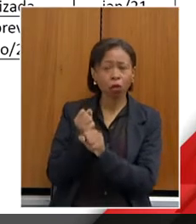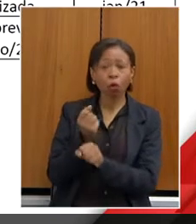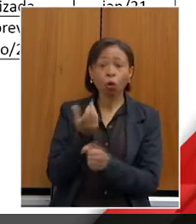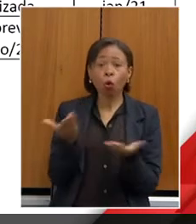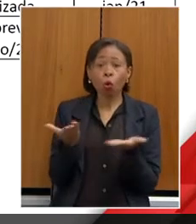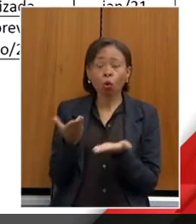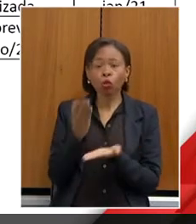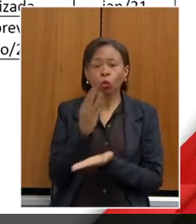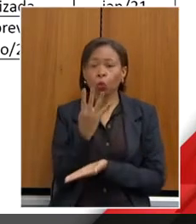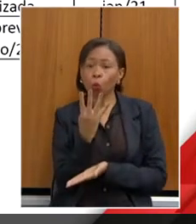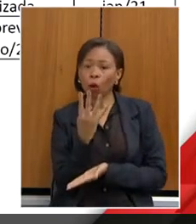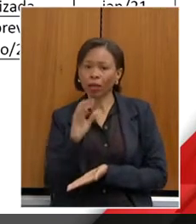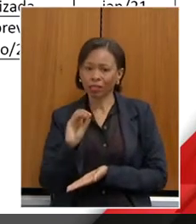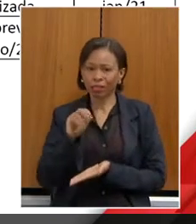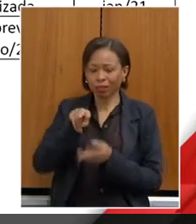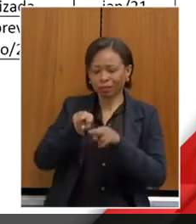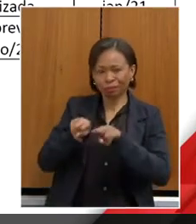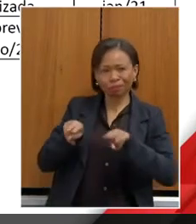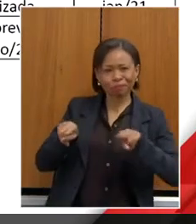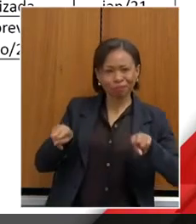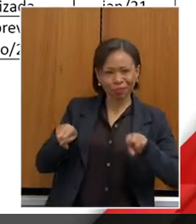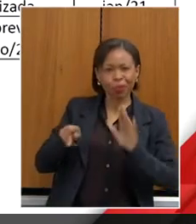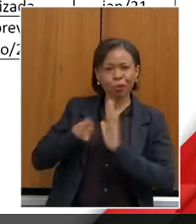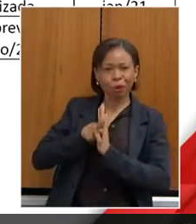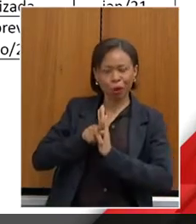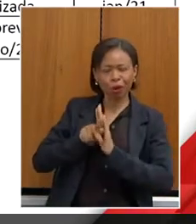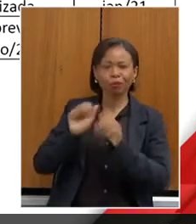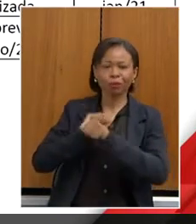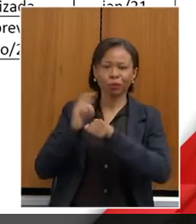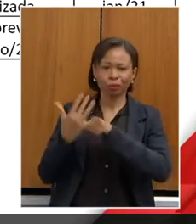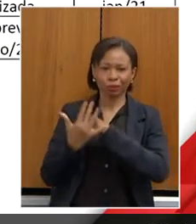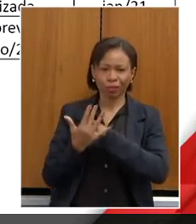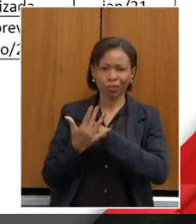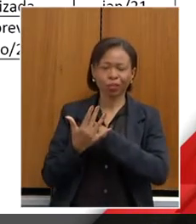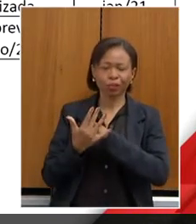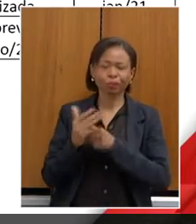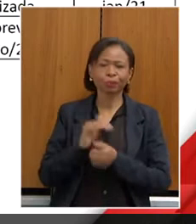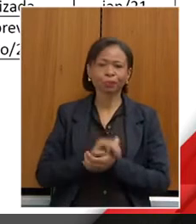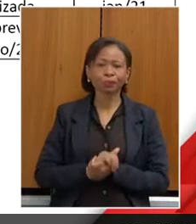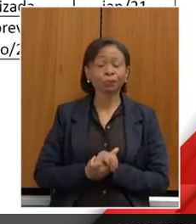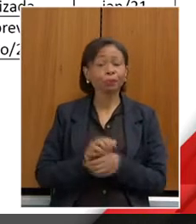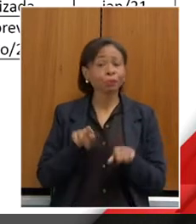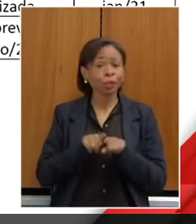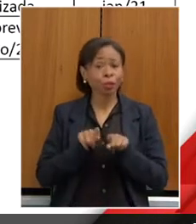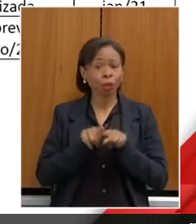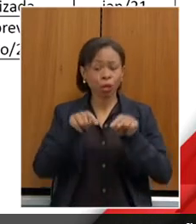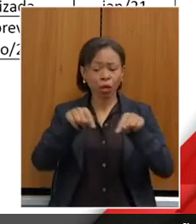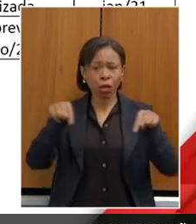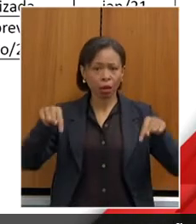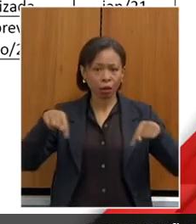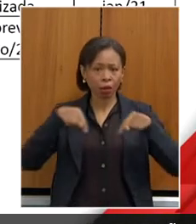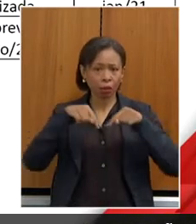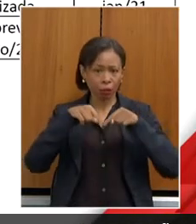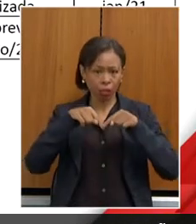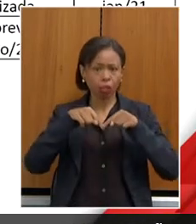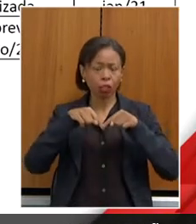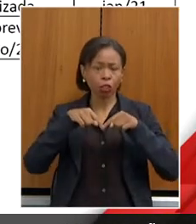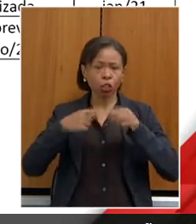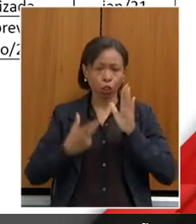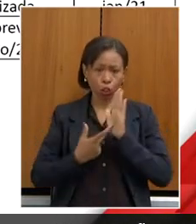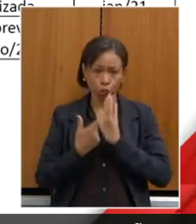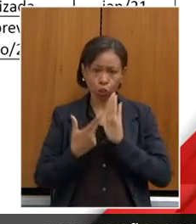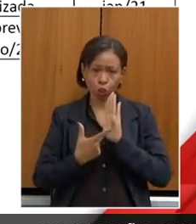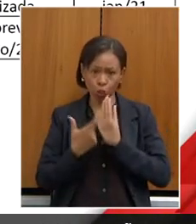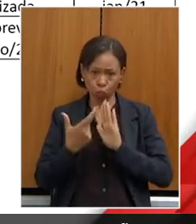a COVID, leitos modernos. E estamos agora também com um bloco cirúrgico em obra. Um novo bloco